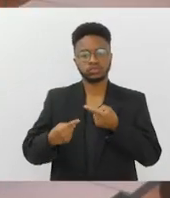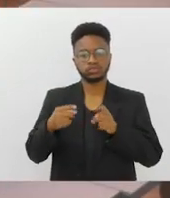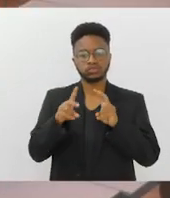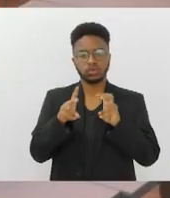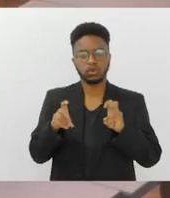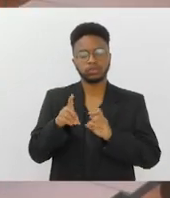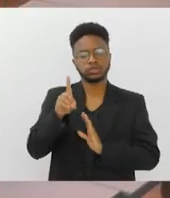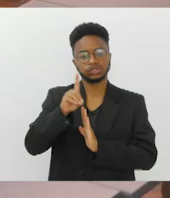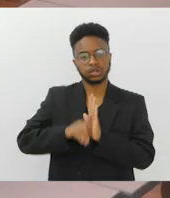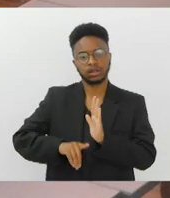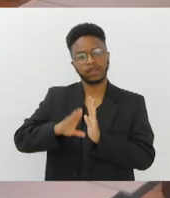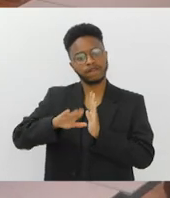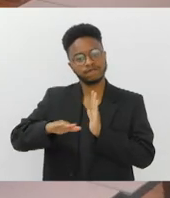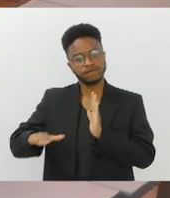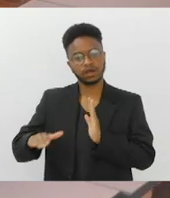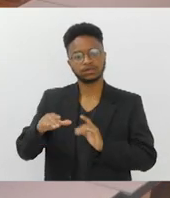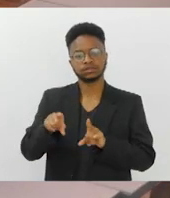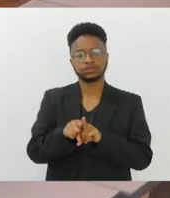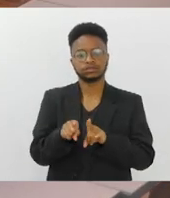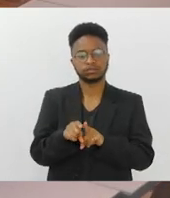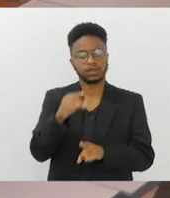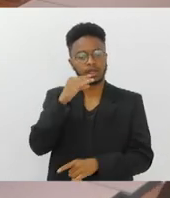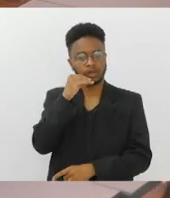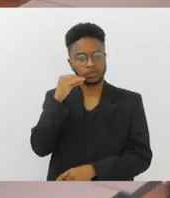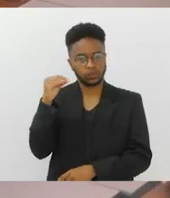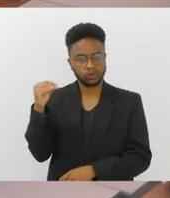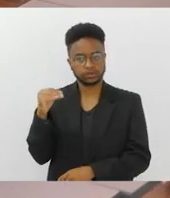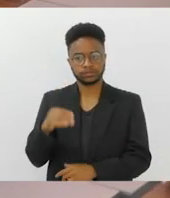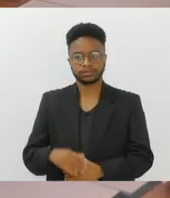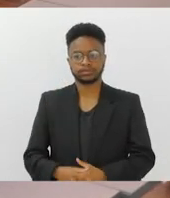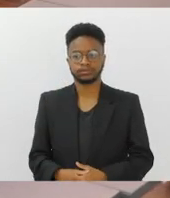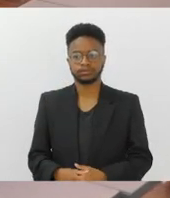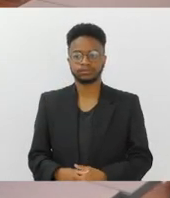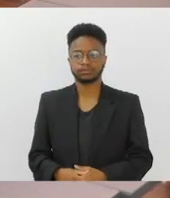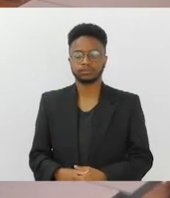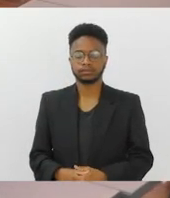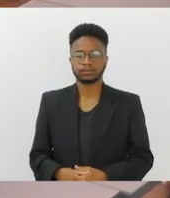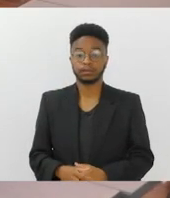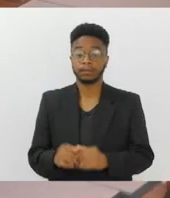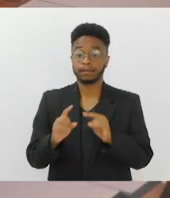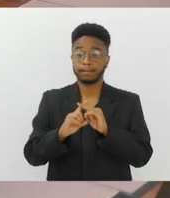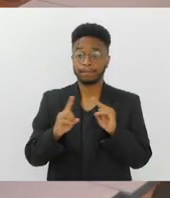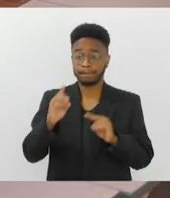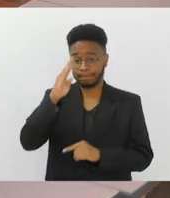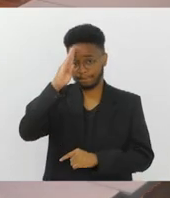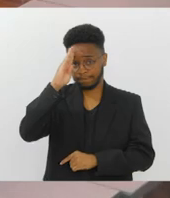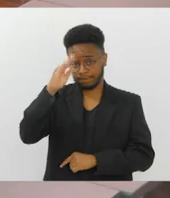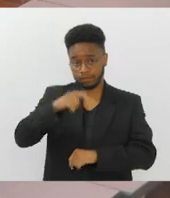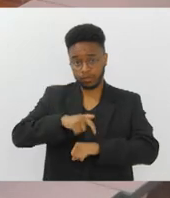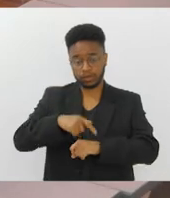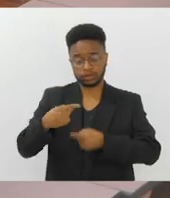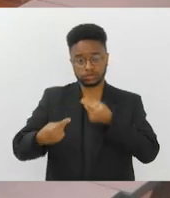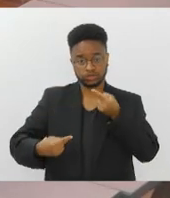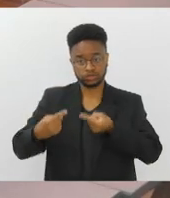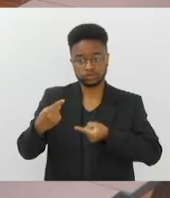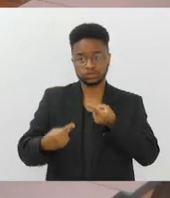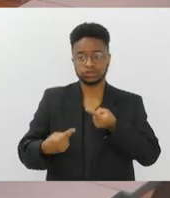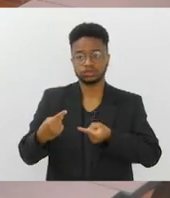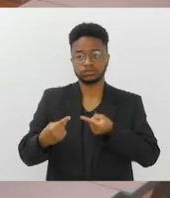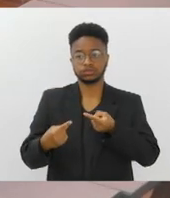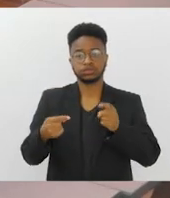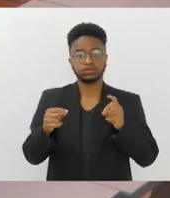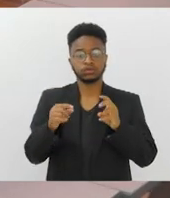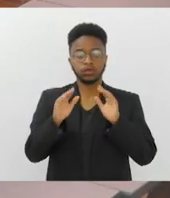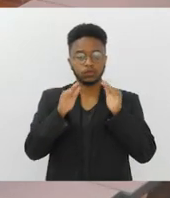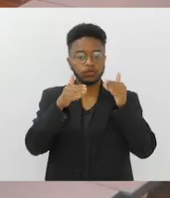à infância e às nossas crianças e adolescentes, mas, mais que isso, nesse debate das pessoas